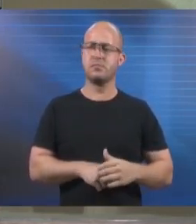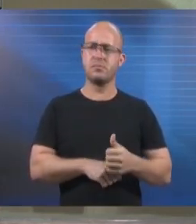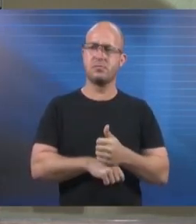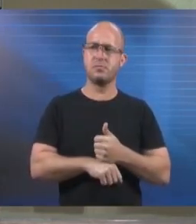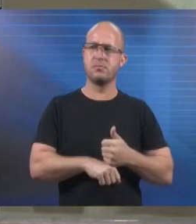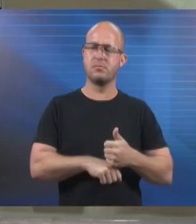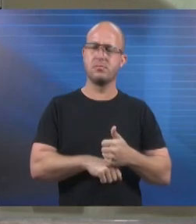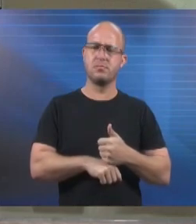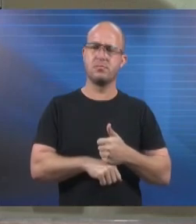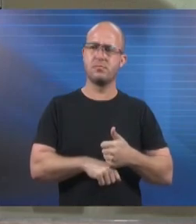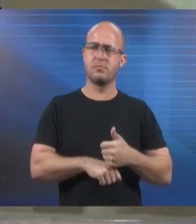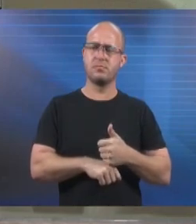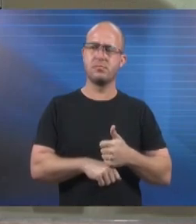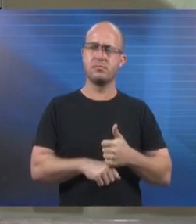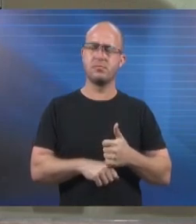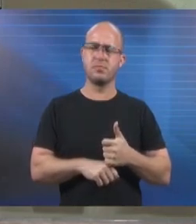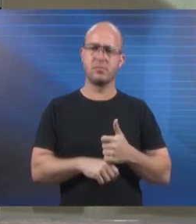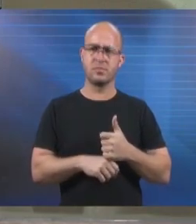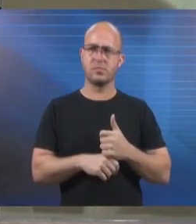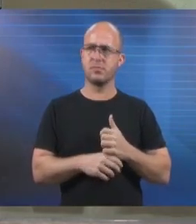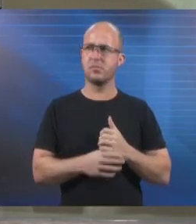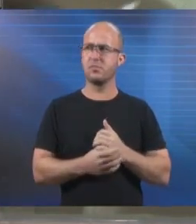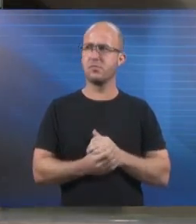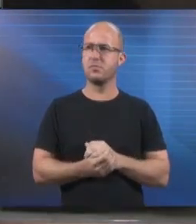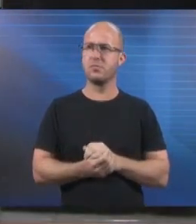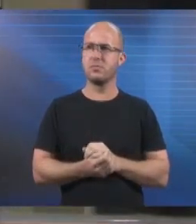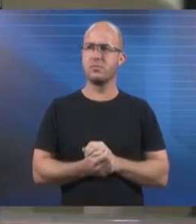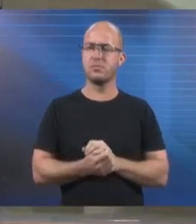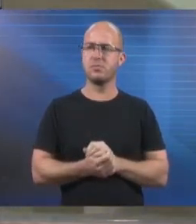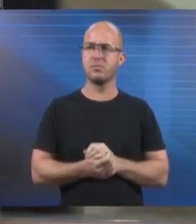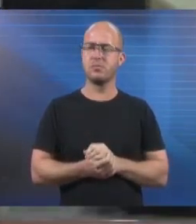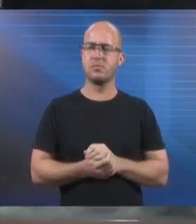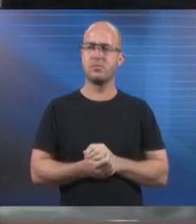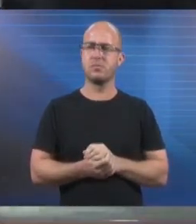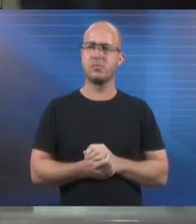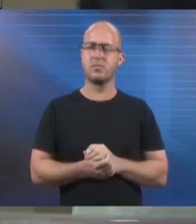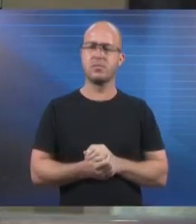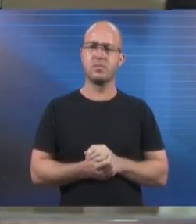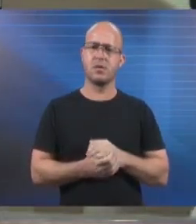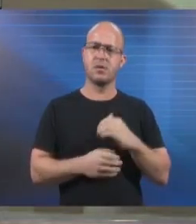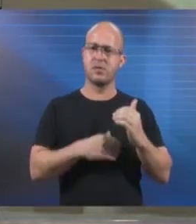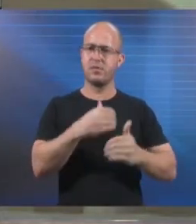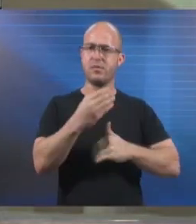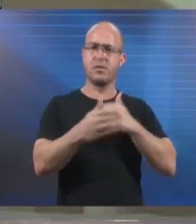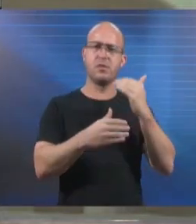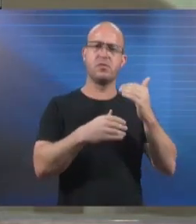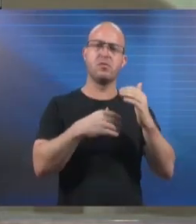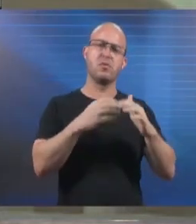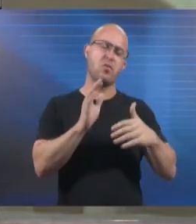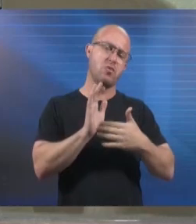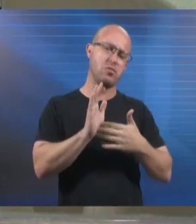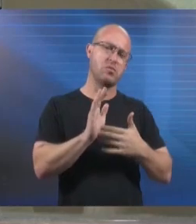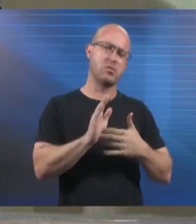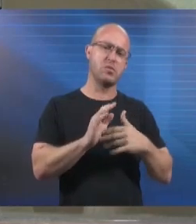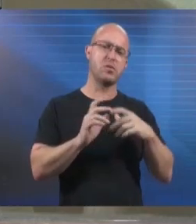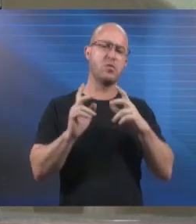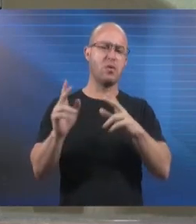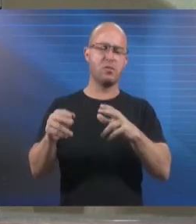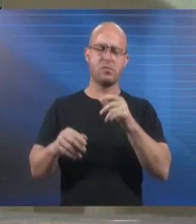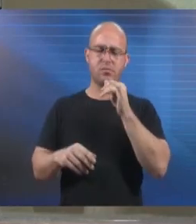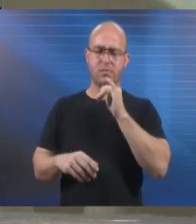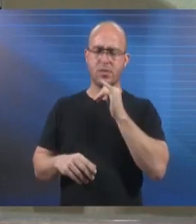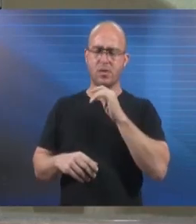a a todo o desenvolvimento né Nós temos eh o Aterro do Flamengo que já foi